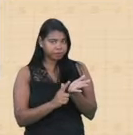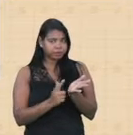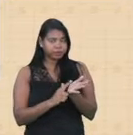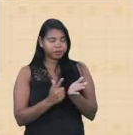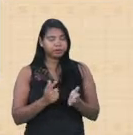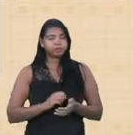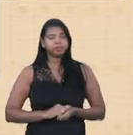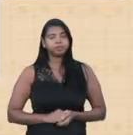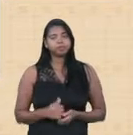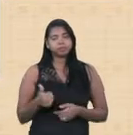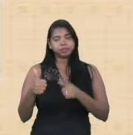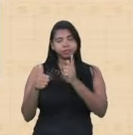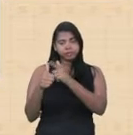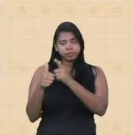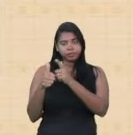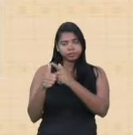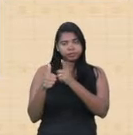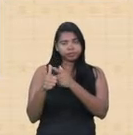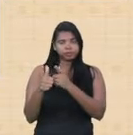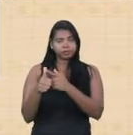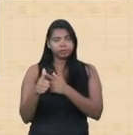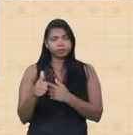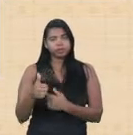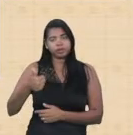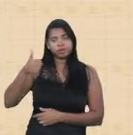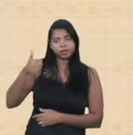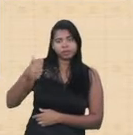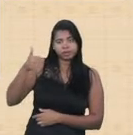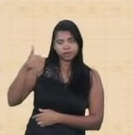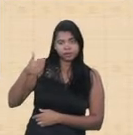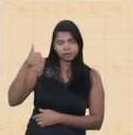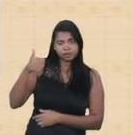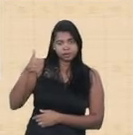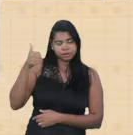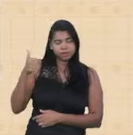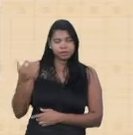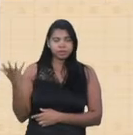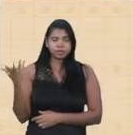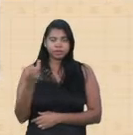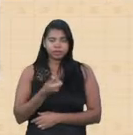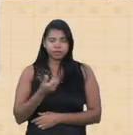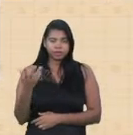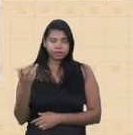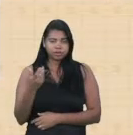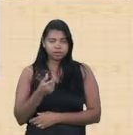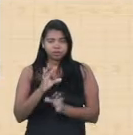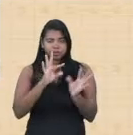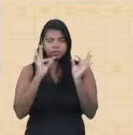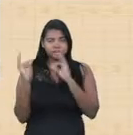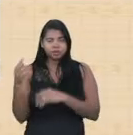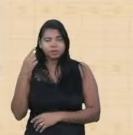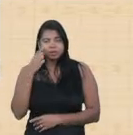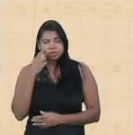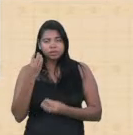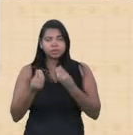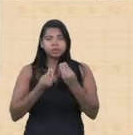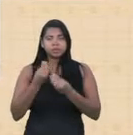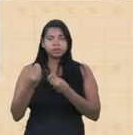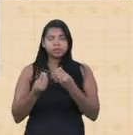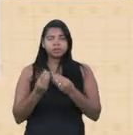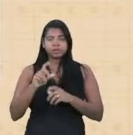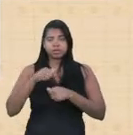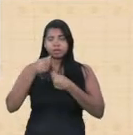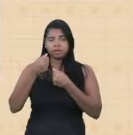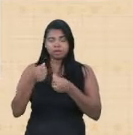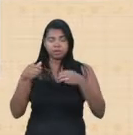teu polegar, aponta ele para cima, que é o sentido da velocidade. E veja que você vai ter a força